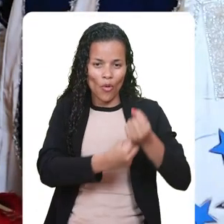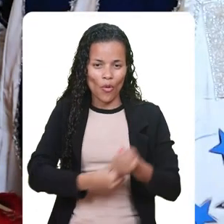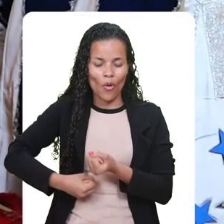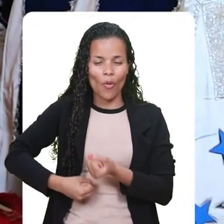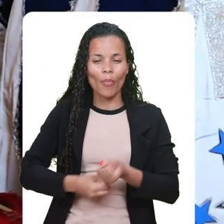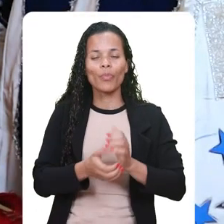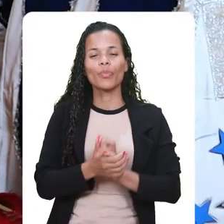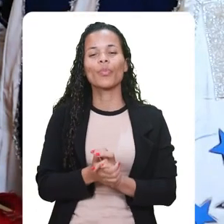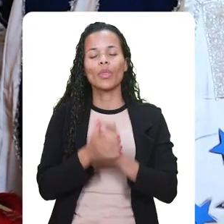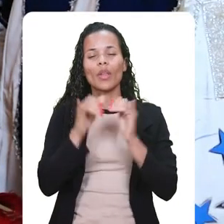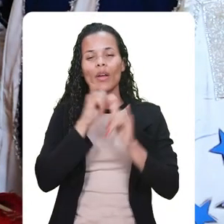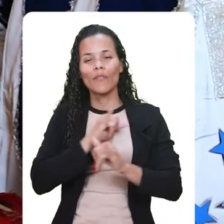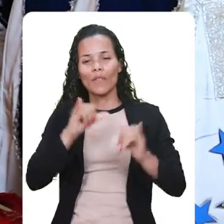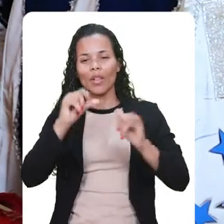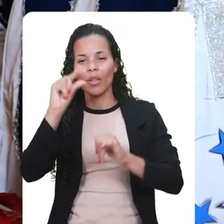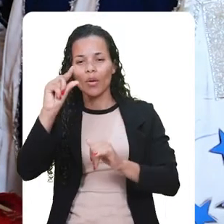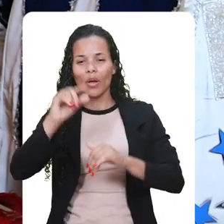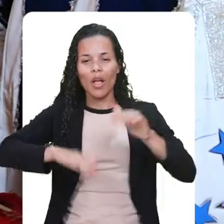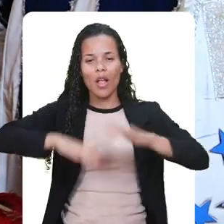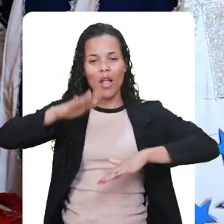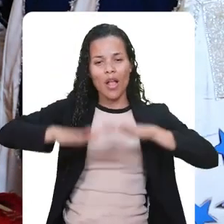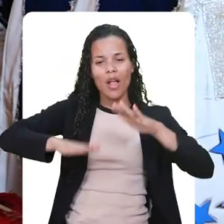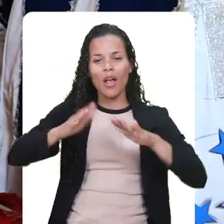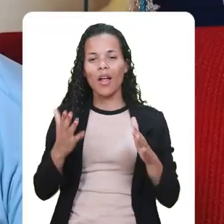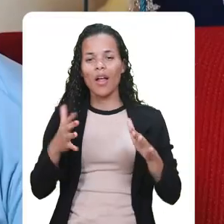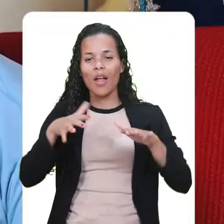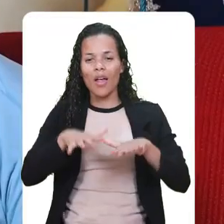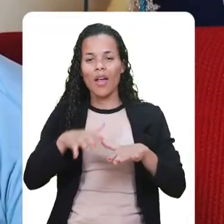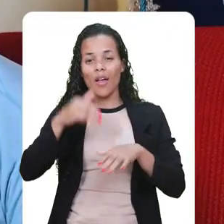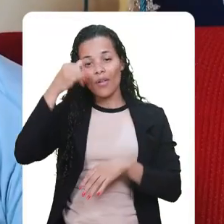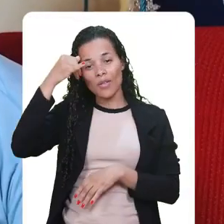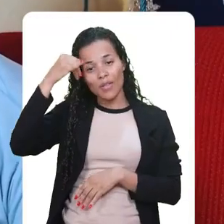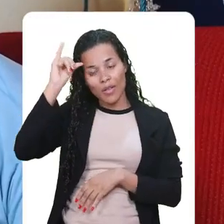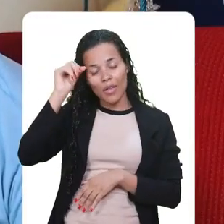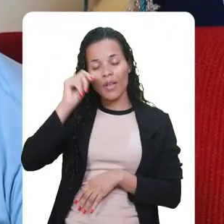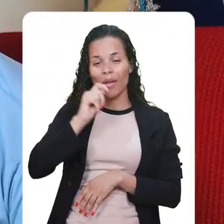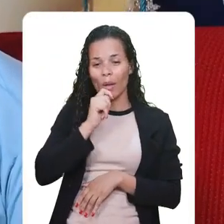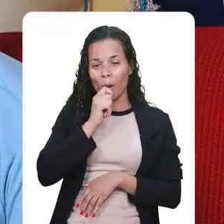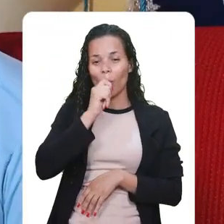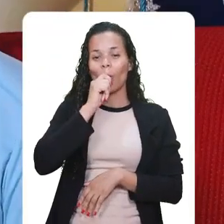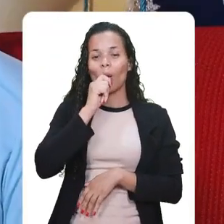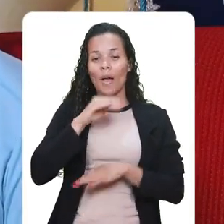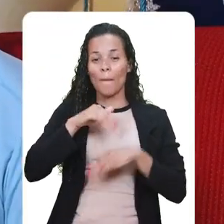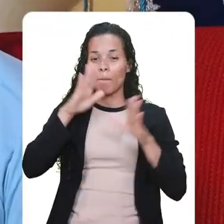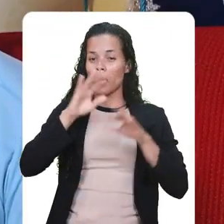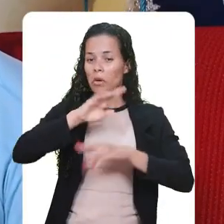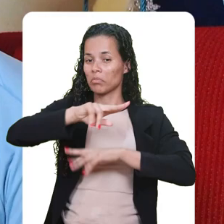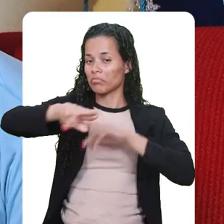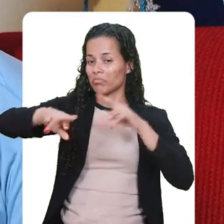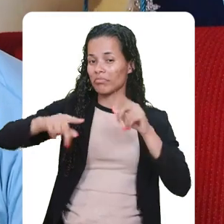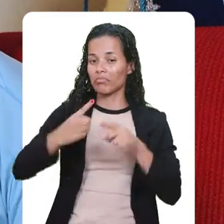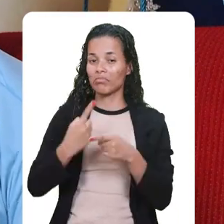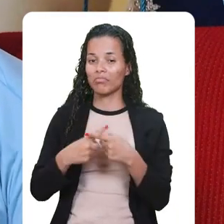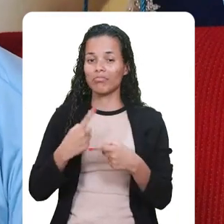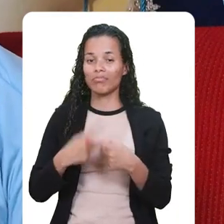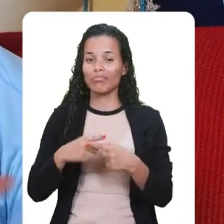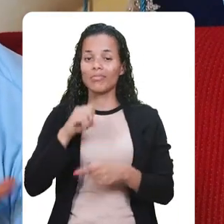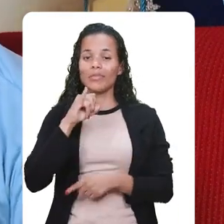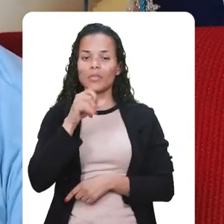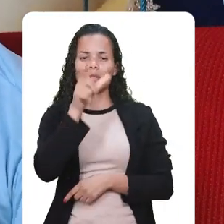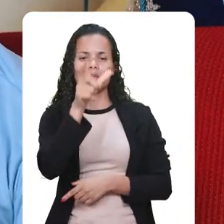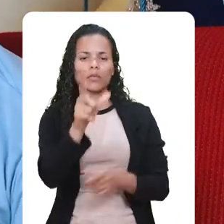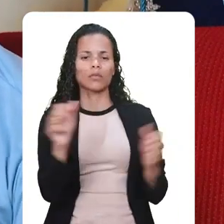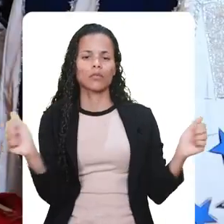sobre a rítmica que compõe o boi de buzina, ela é muito complexa, porque se você juntar